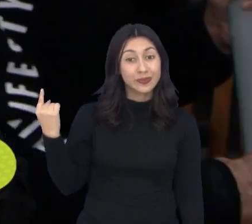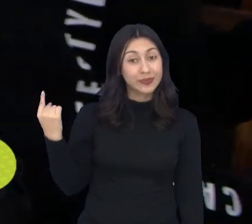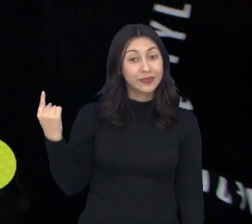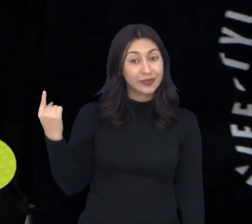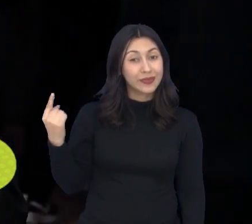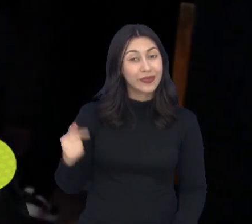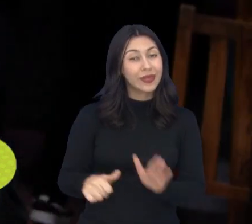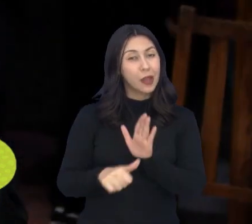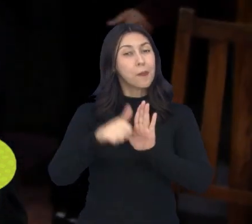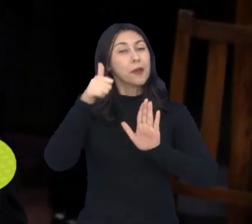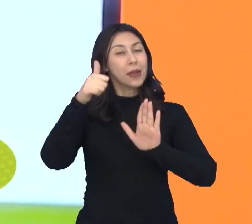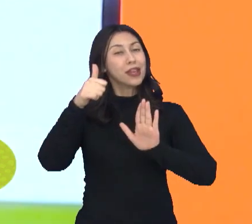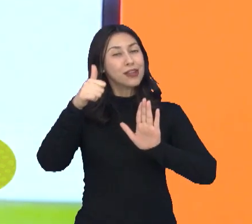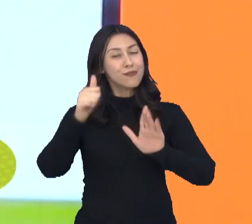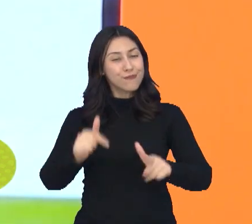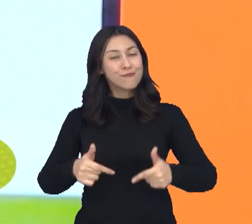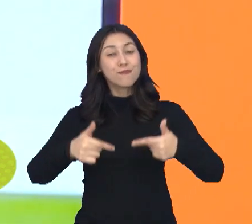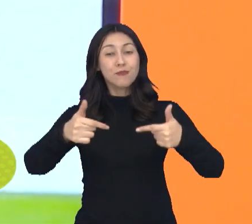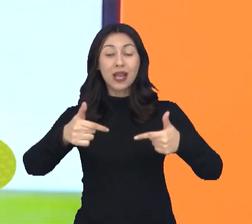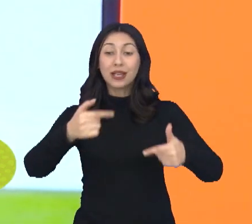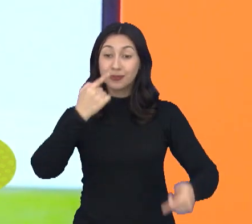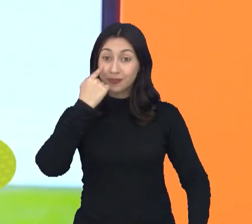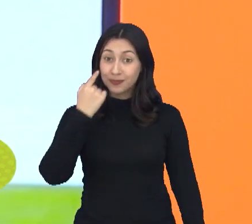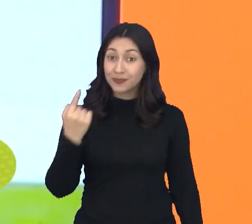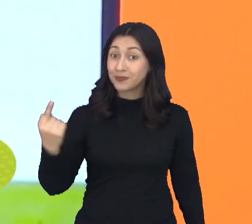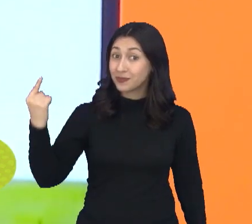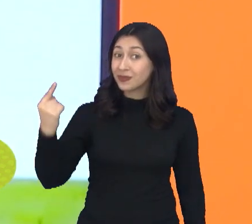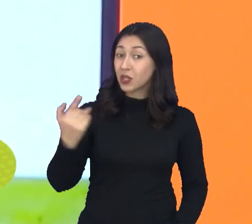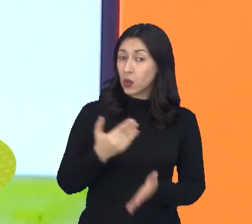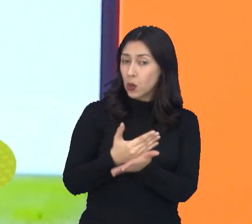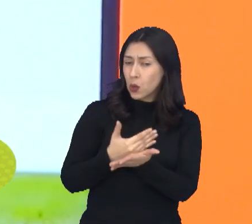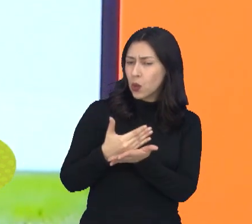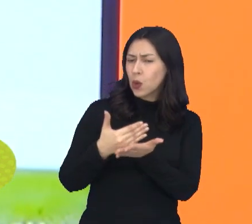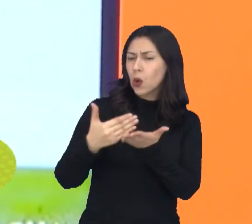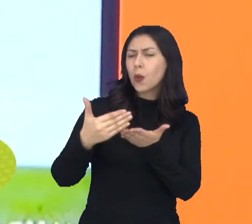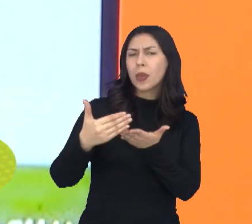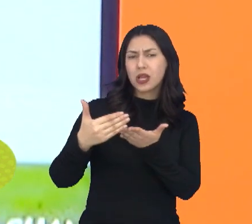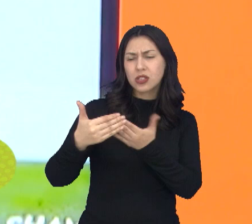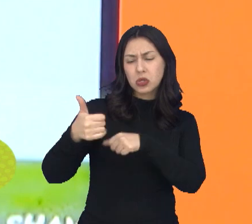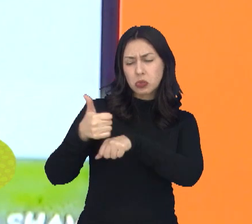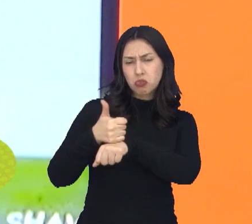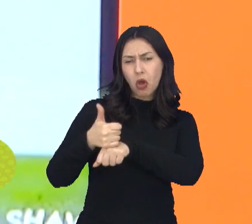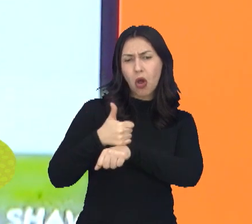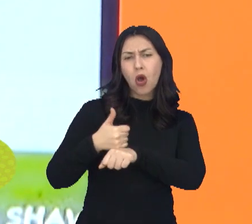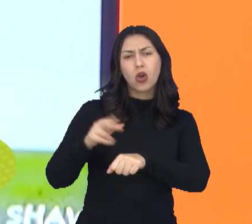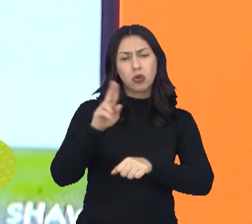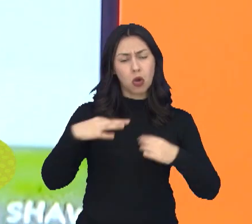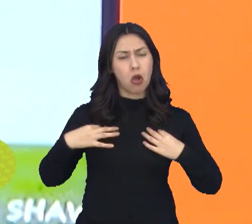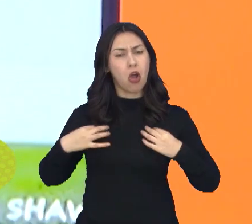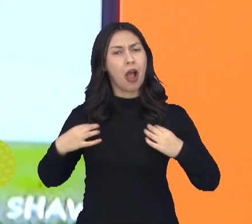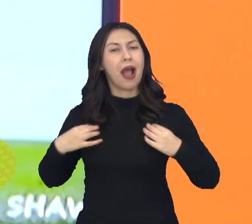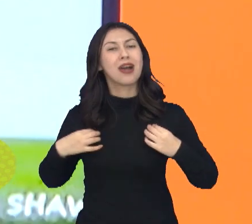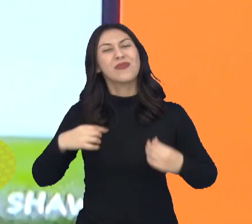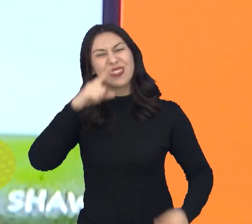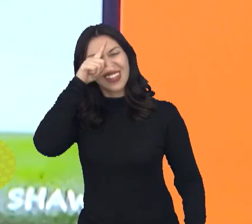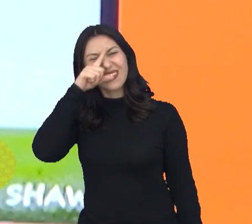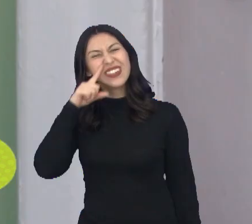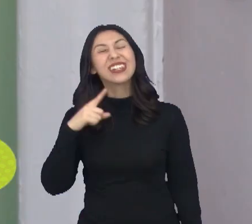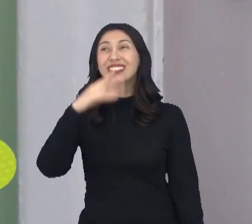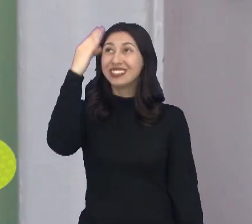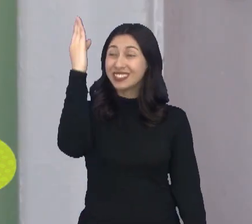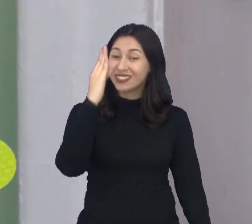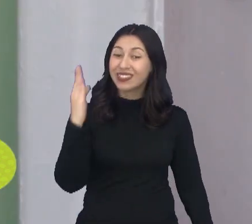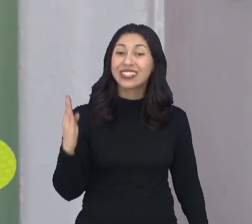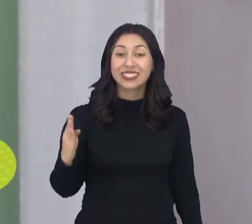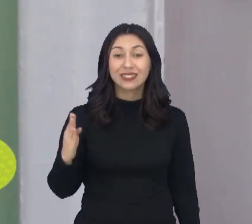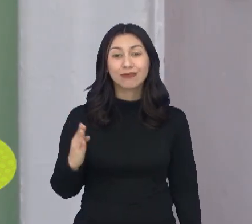foi uma dessas pioneiras. E foi o início de uma carreira que a levou a vestir a camisa amarela da seleção brasileira.